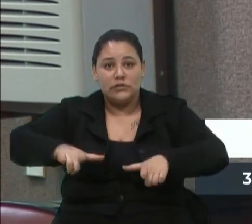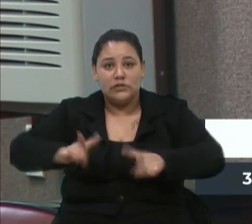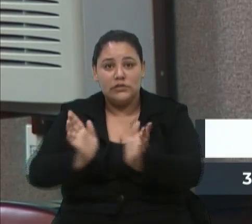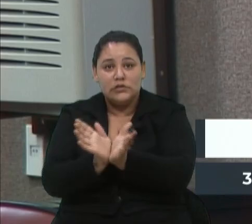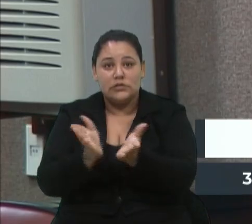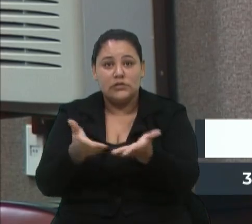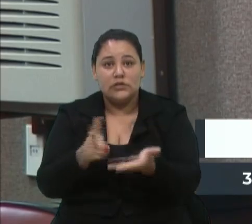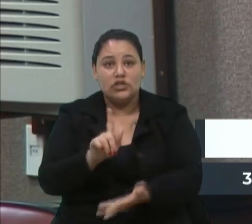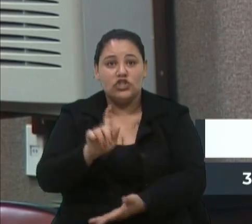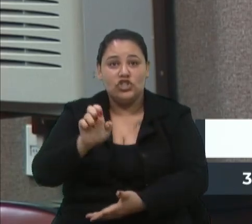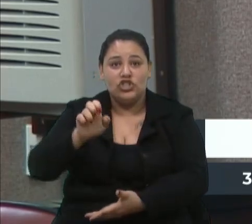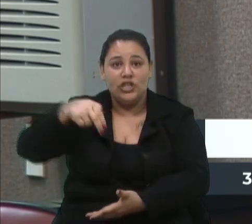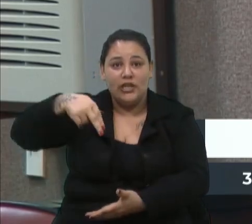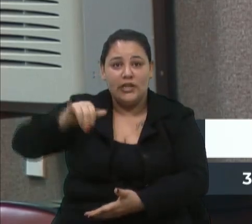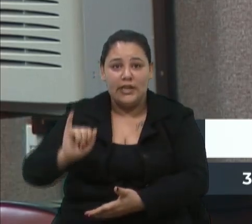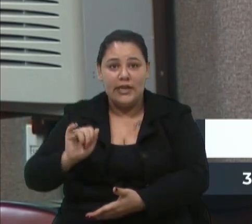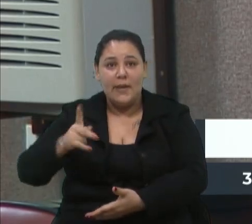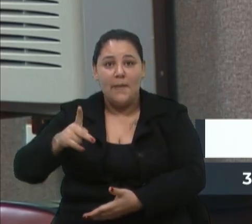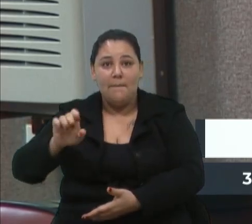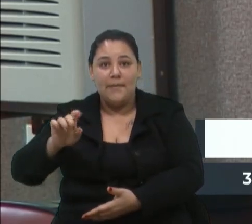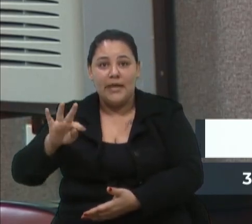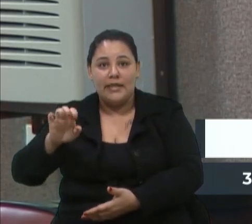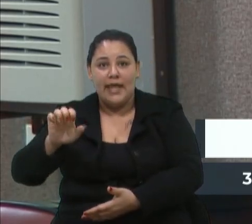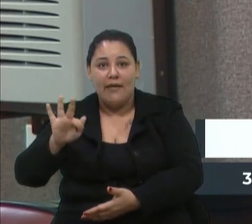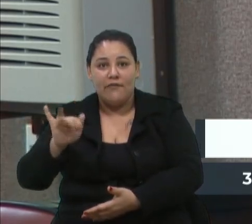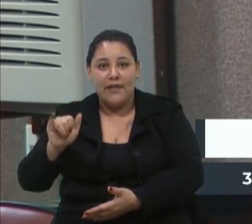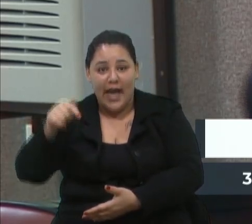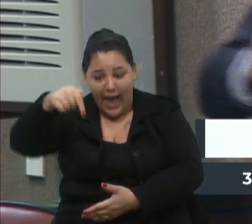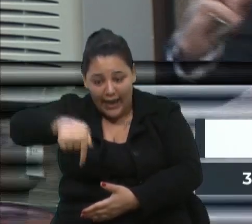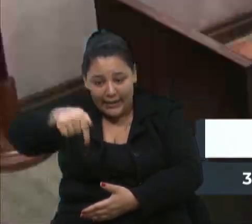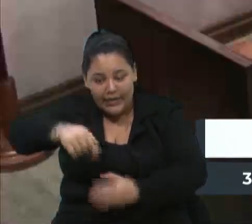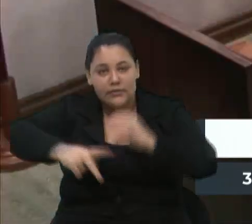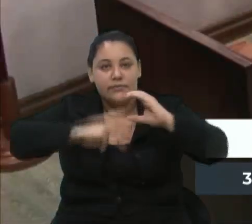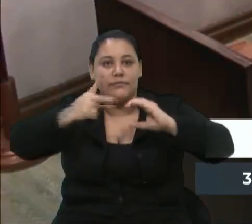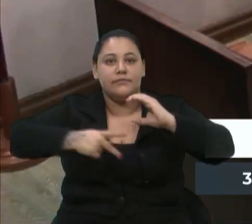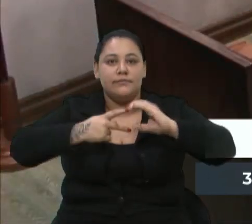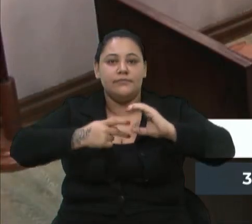comissões GENI-PTF, aqui na Câmara de Vereadores. Obrigado, presidente. Obrigado, Felipe.